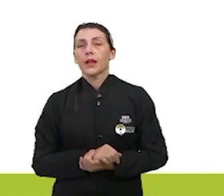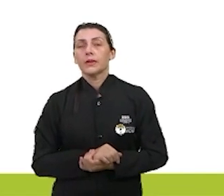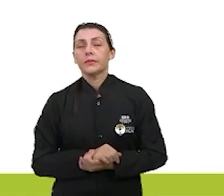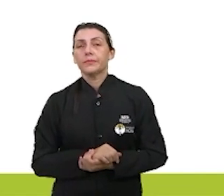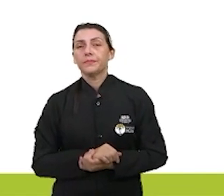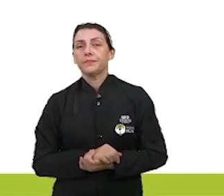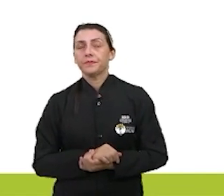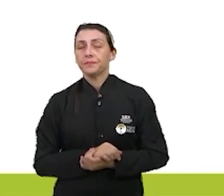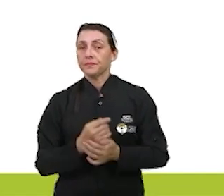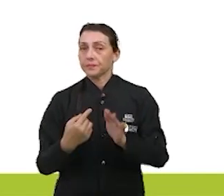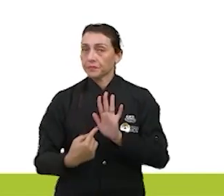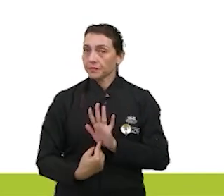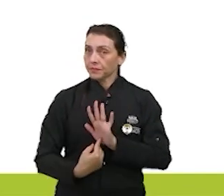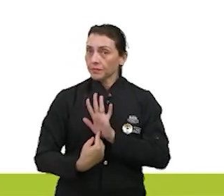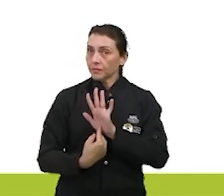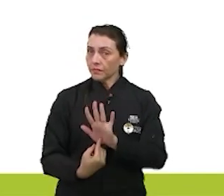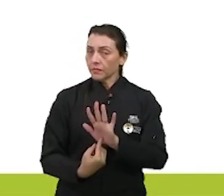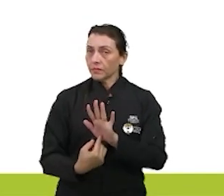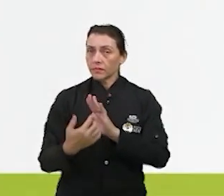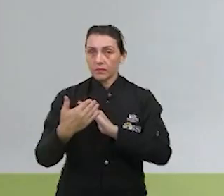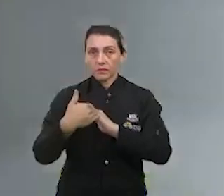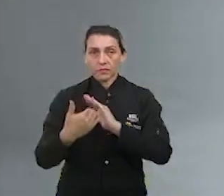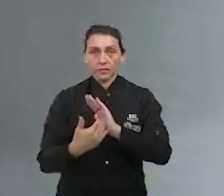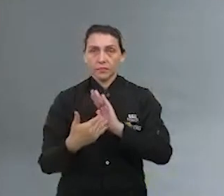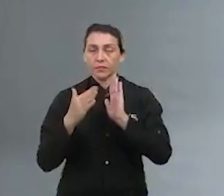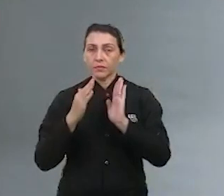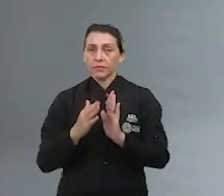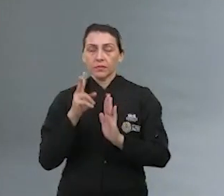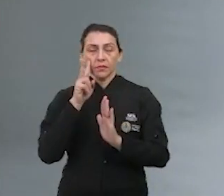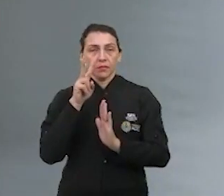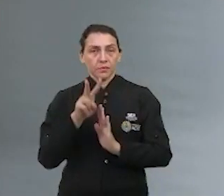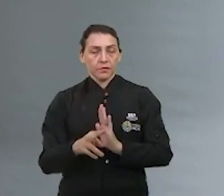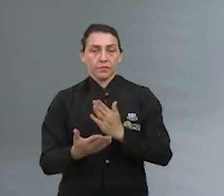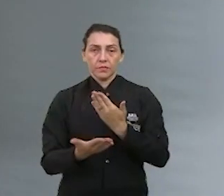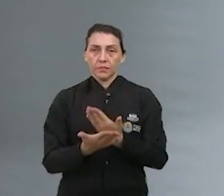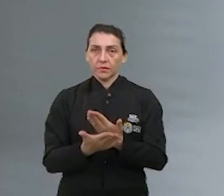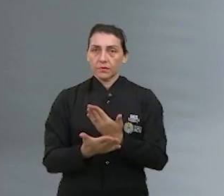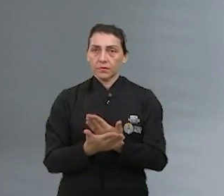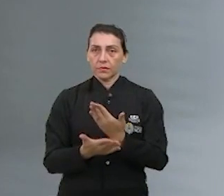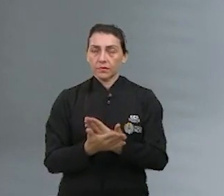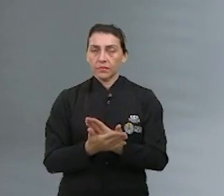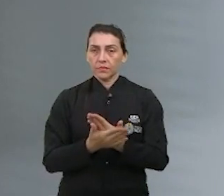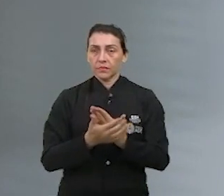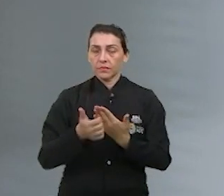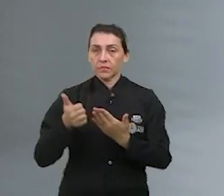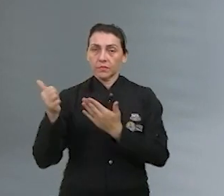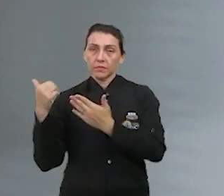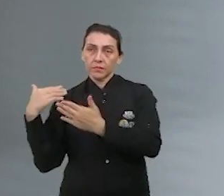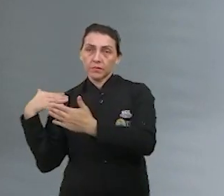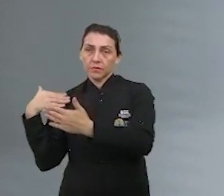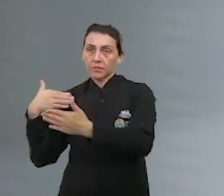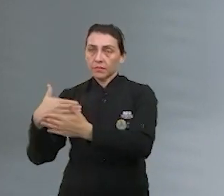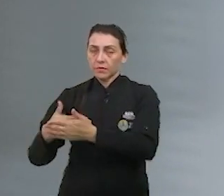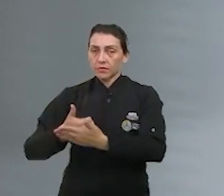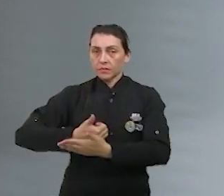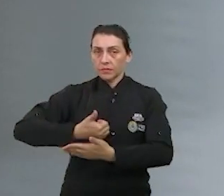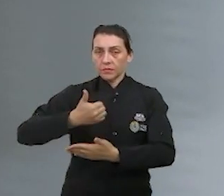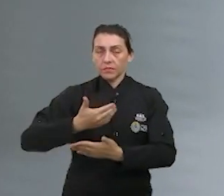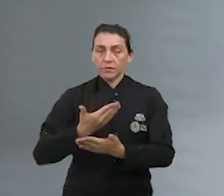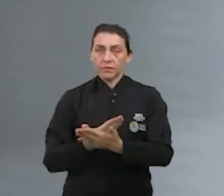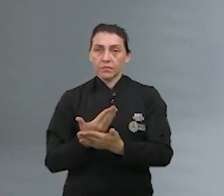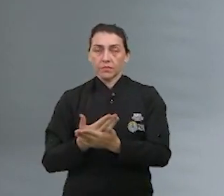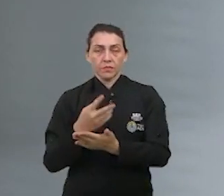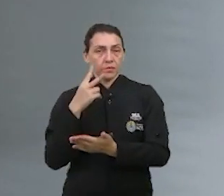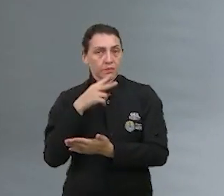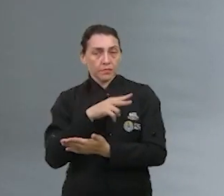Essa questão ela vai abordar, na verdade, tudo que a gente já está vendo, tá? Desde as primeiras aulas que a gente